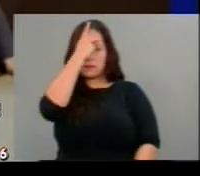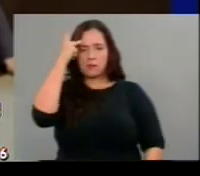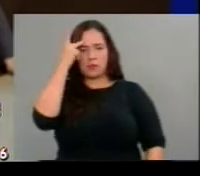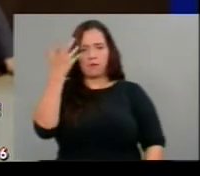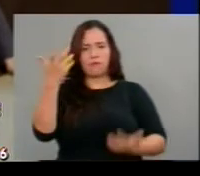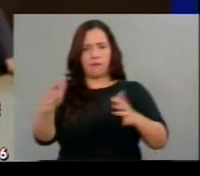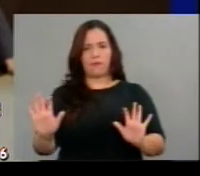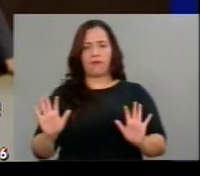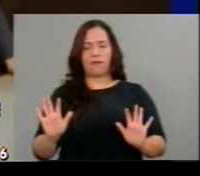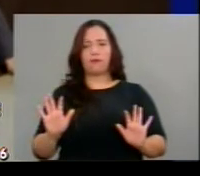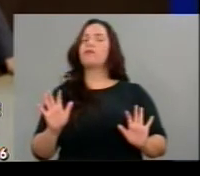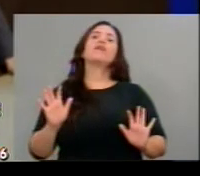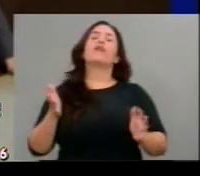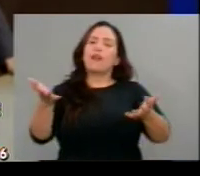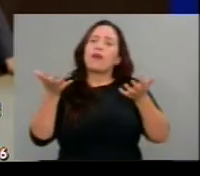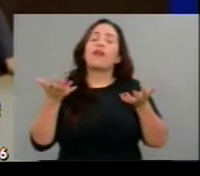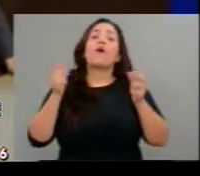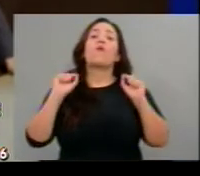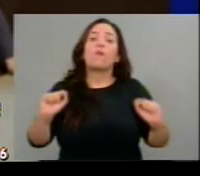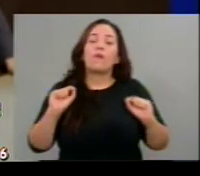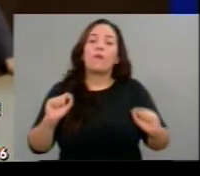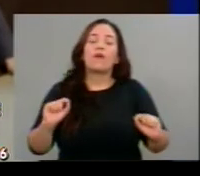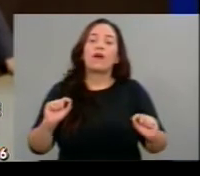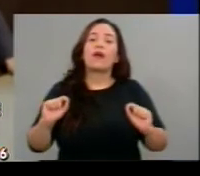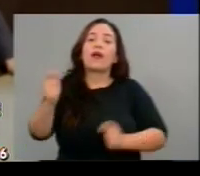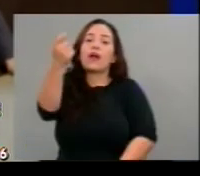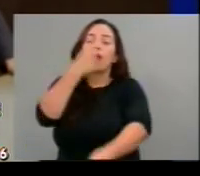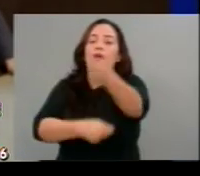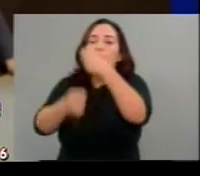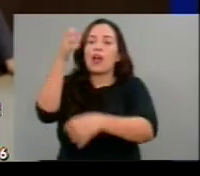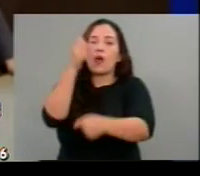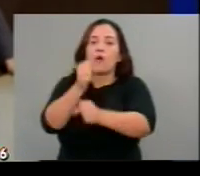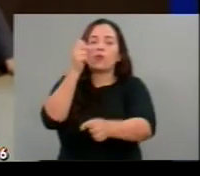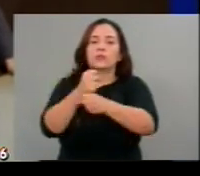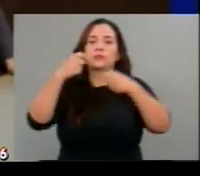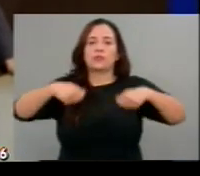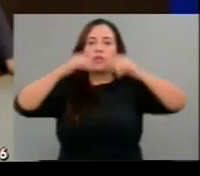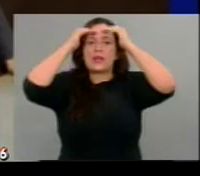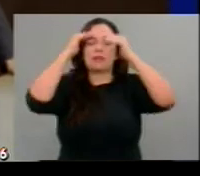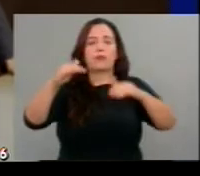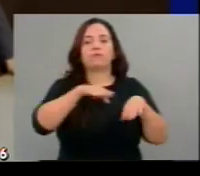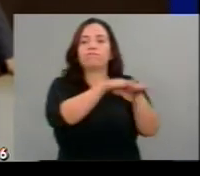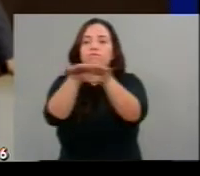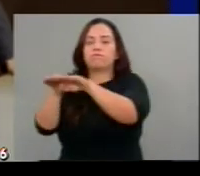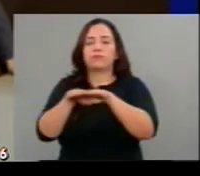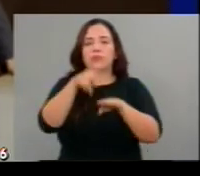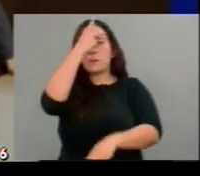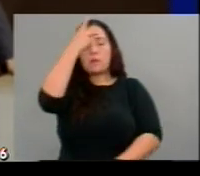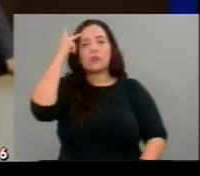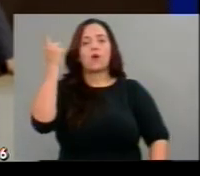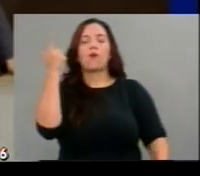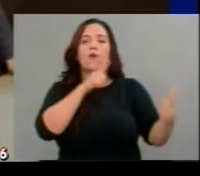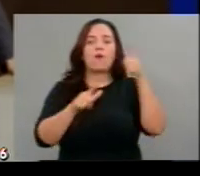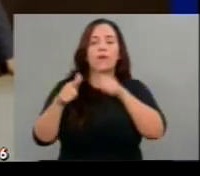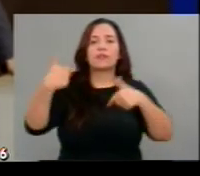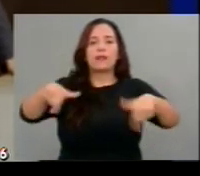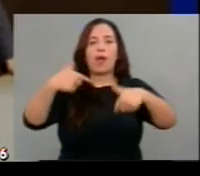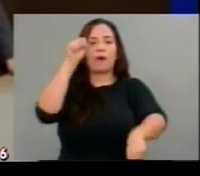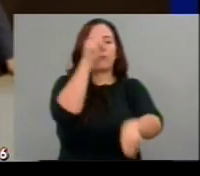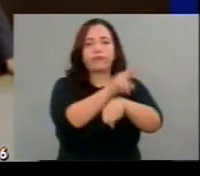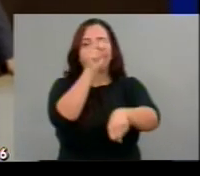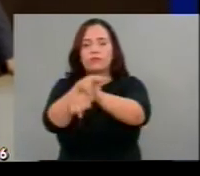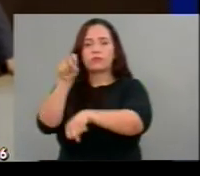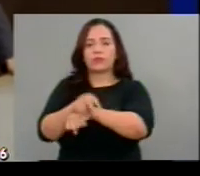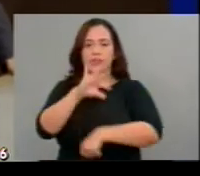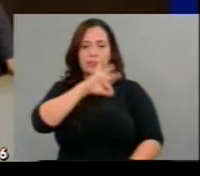isso. O povo quer uma economia, sobretudo justa, que produza trabalho digno, renda digna e